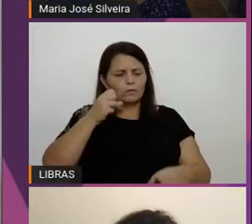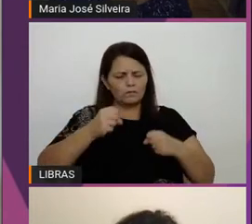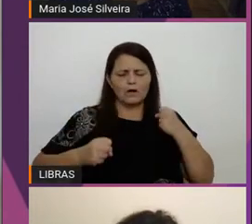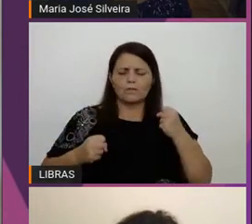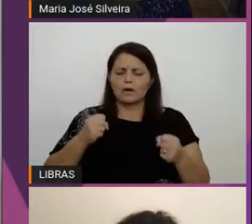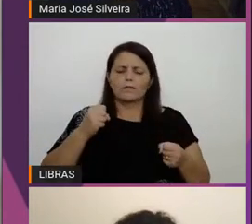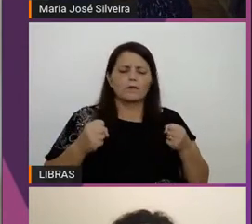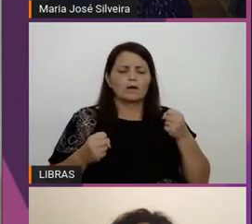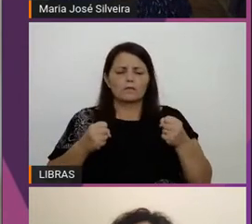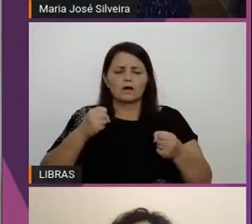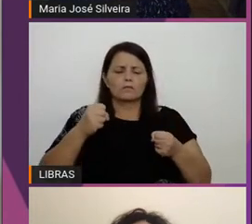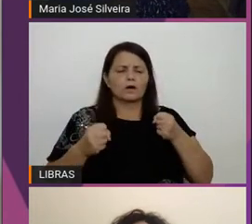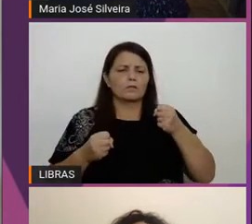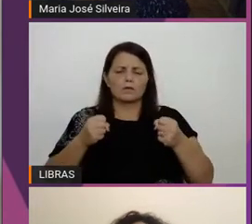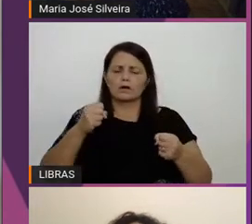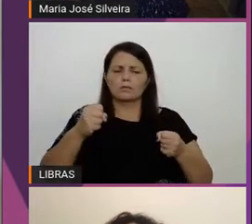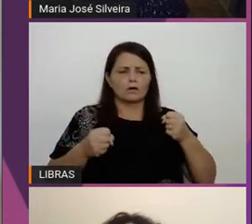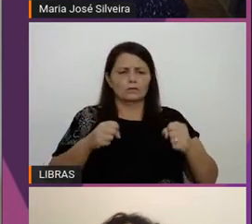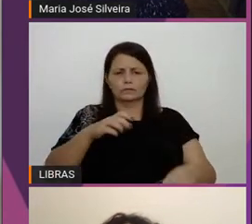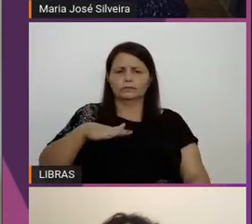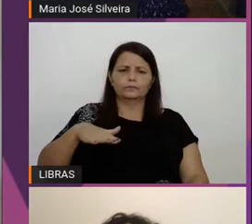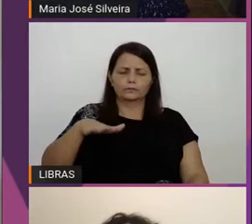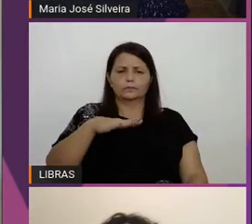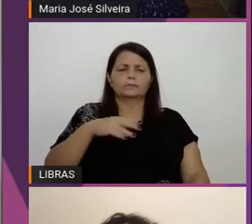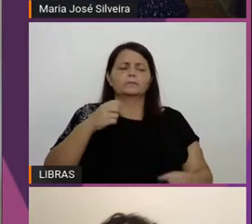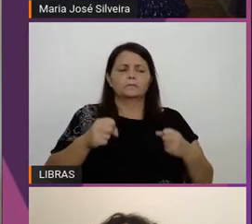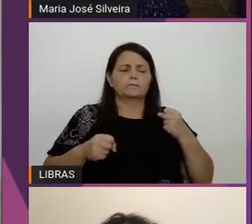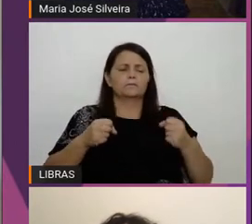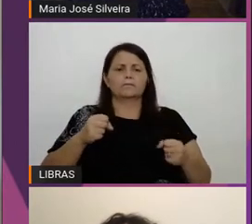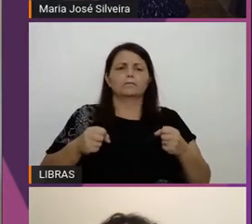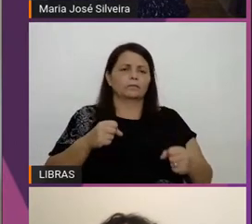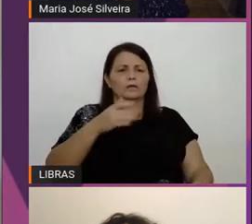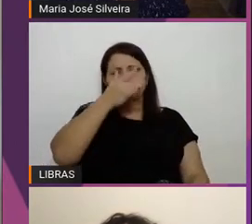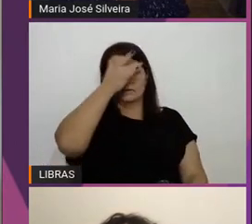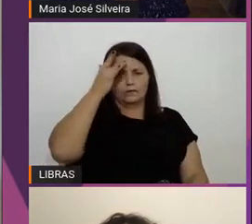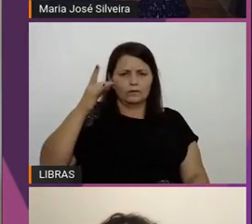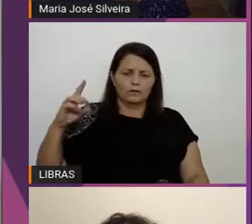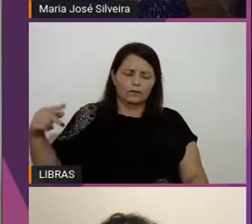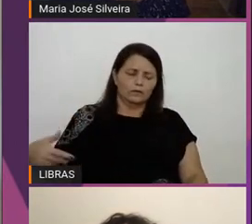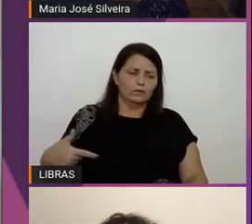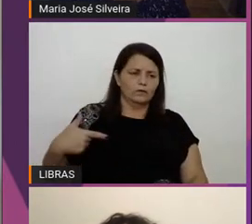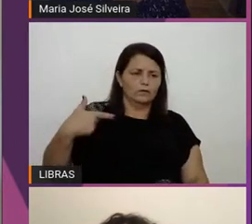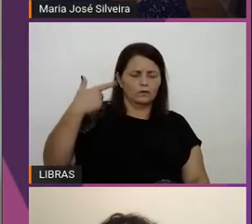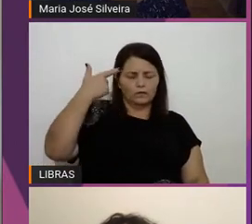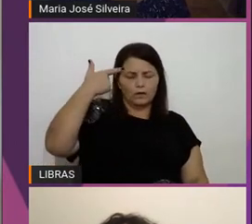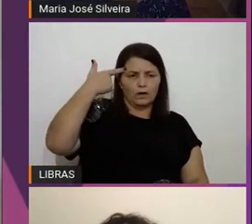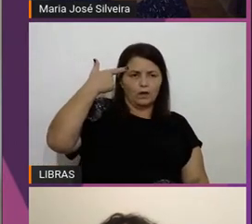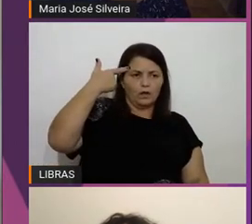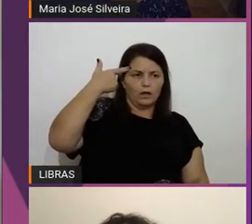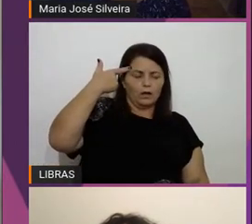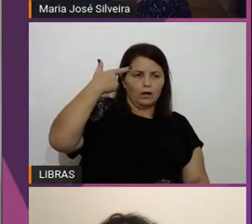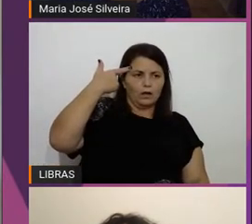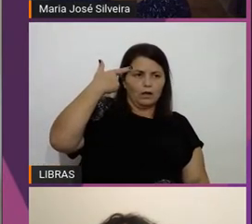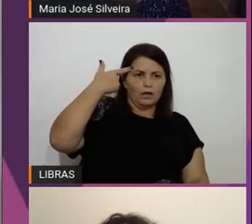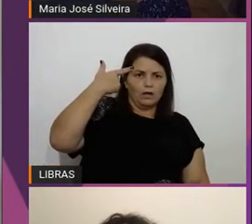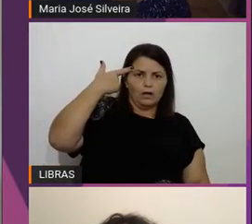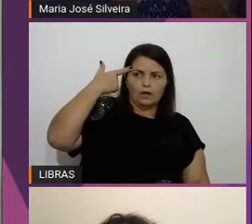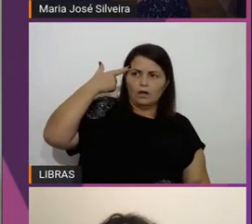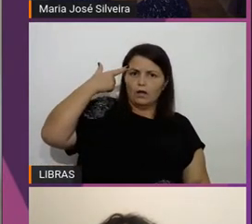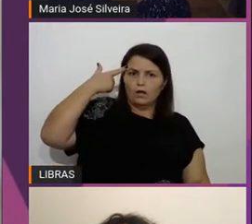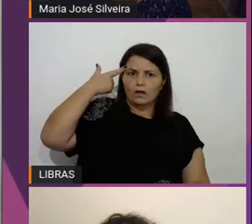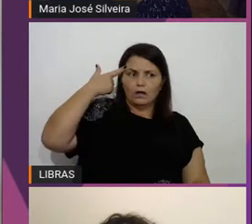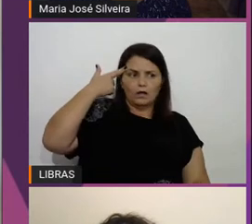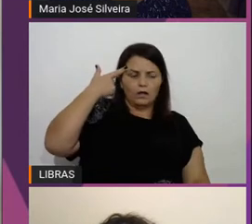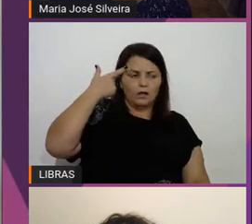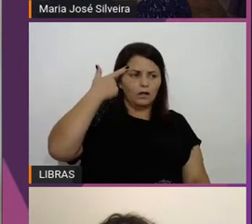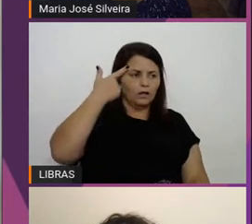para correr no Alto da Boa Vista a certa altura alguém coloca um cano de revólver na sua cabeça e a leva para uma